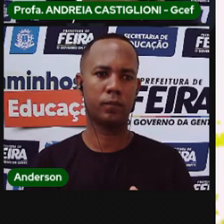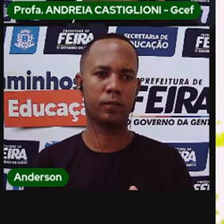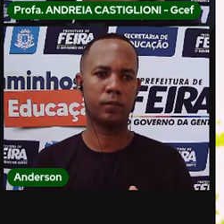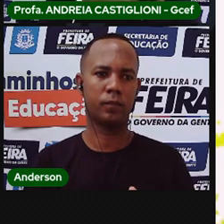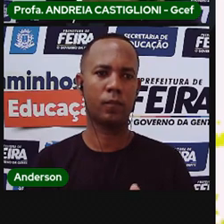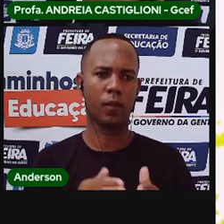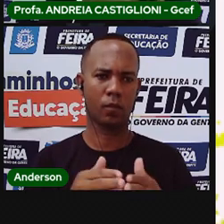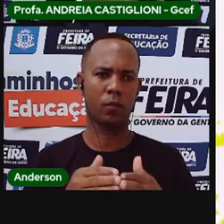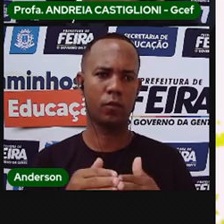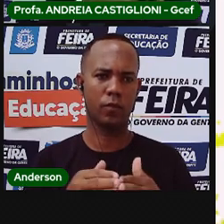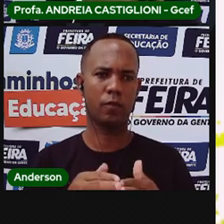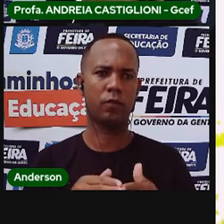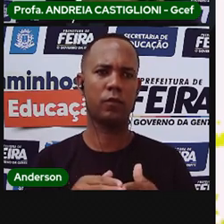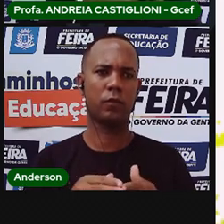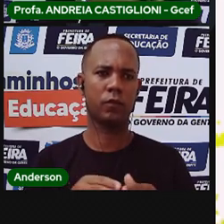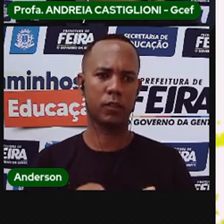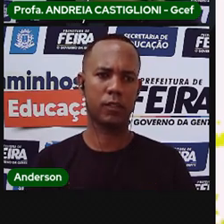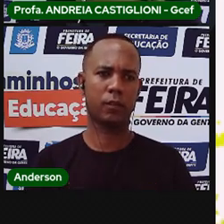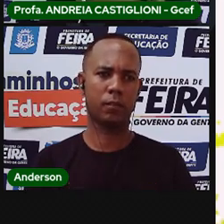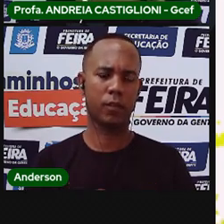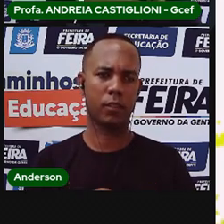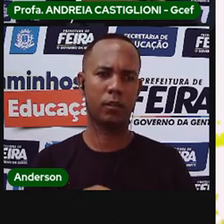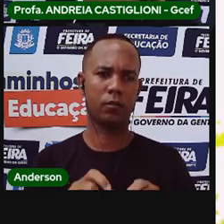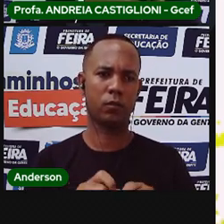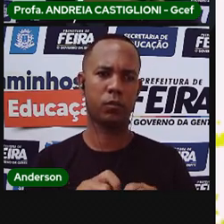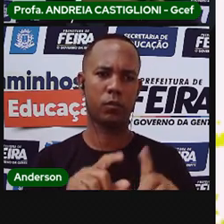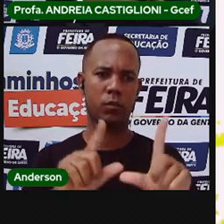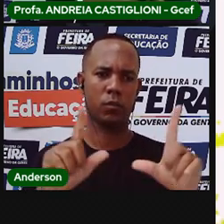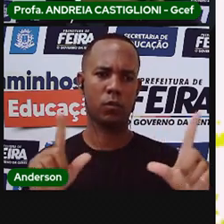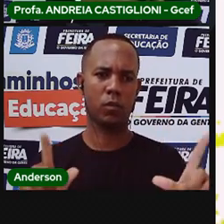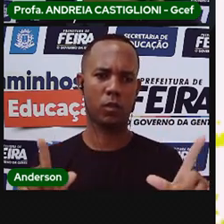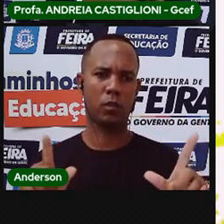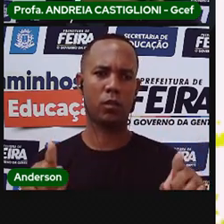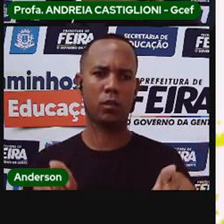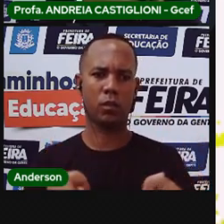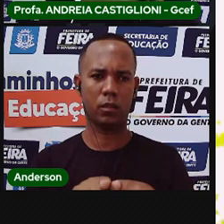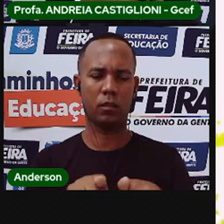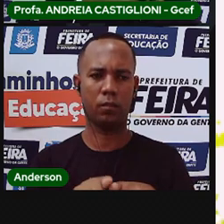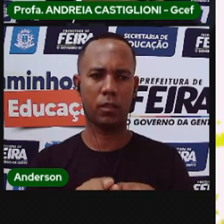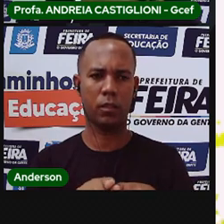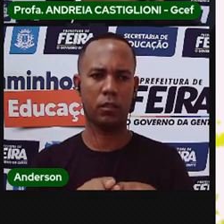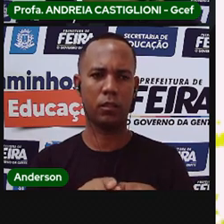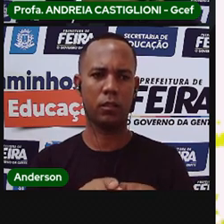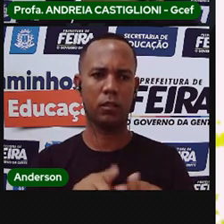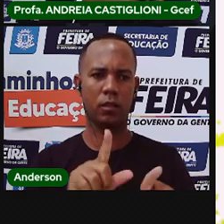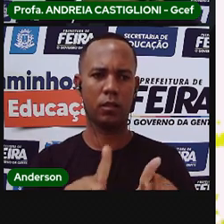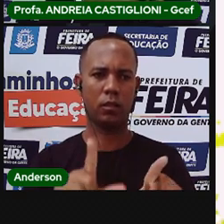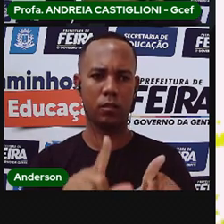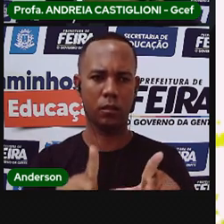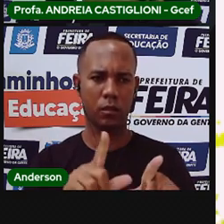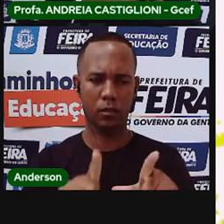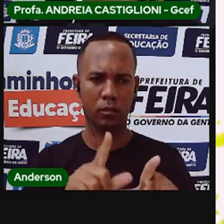Coloca aí, por favor, pessoal do Nutec, o link para que os alunos possam acessar